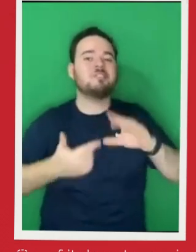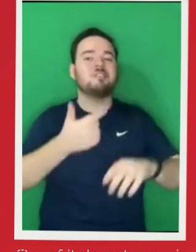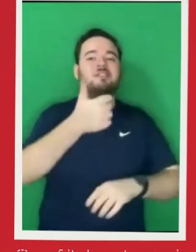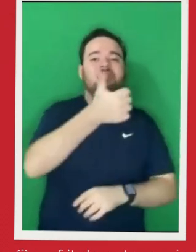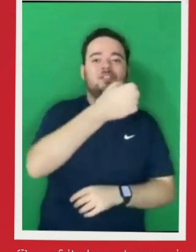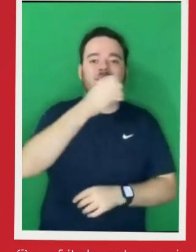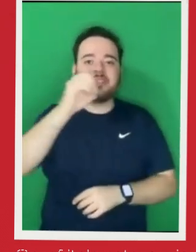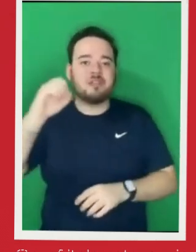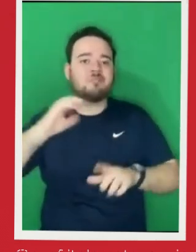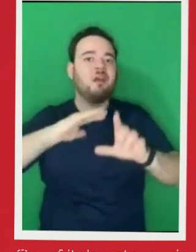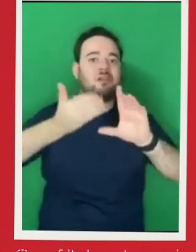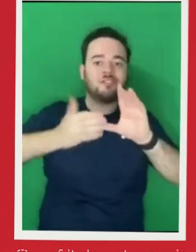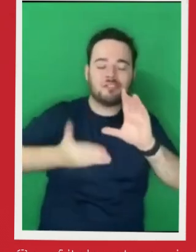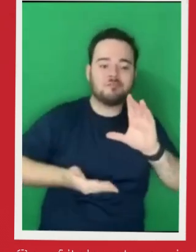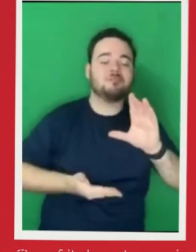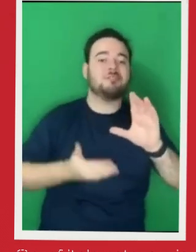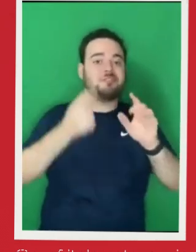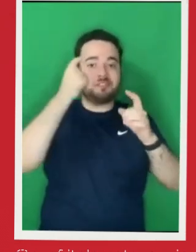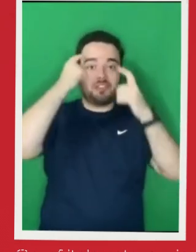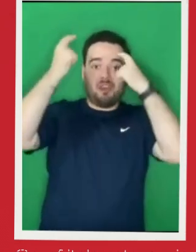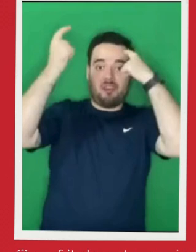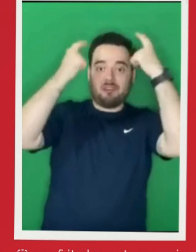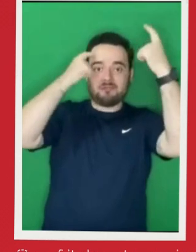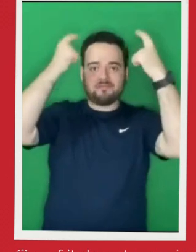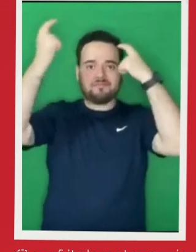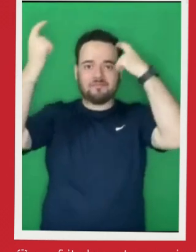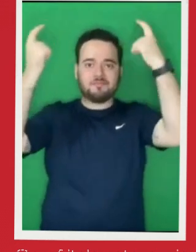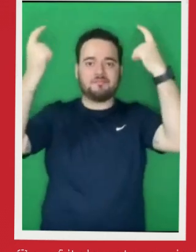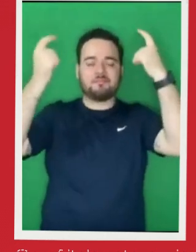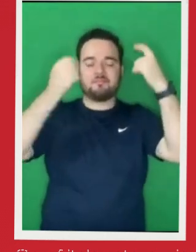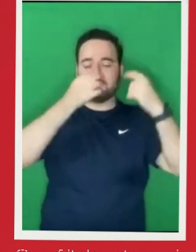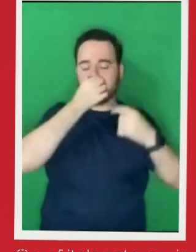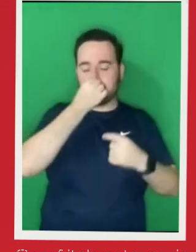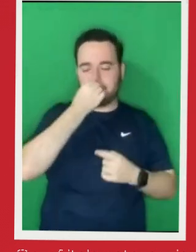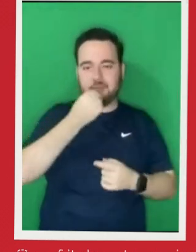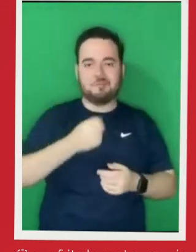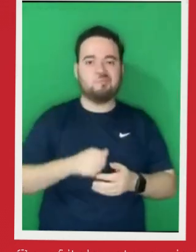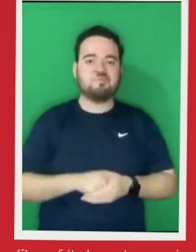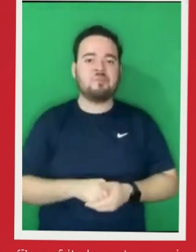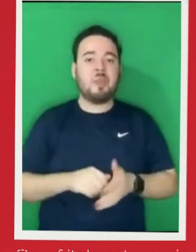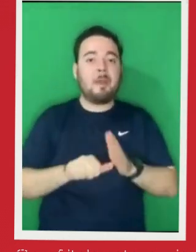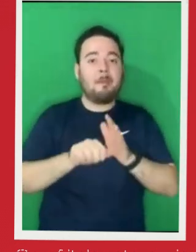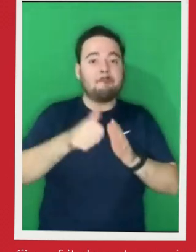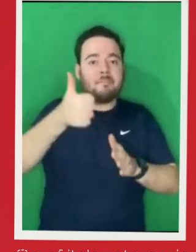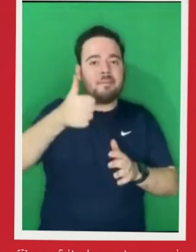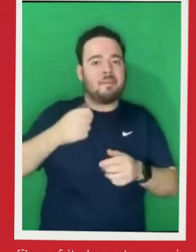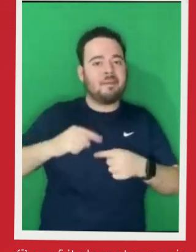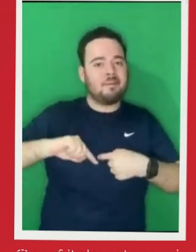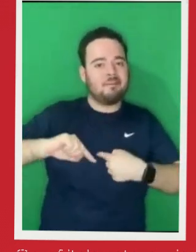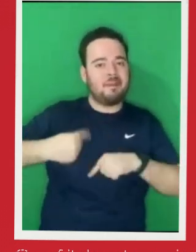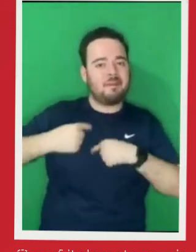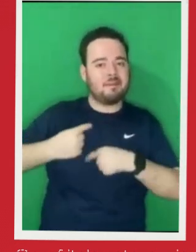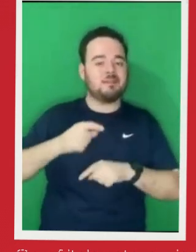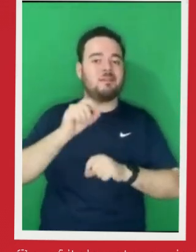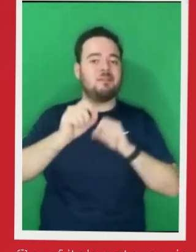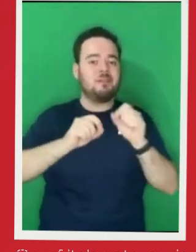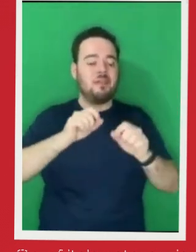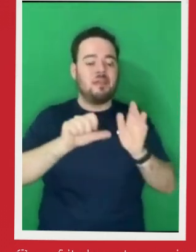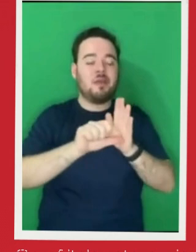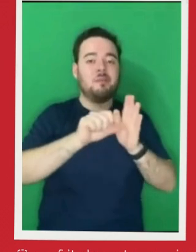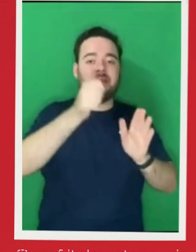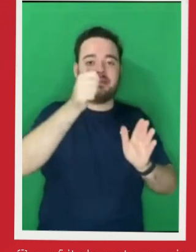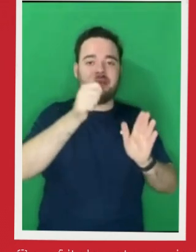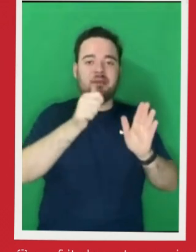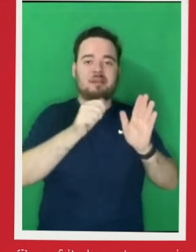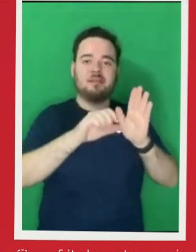50 páginas. Quando você termina o sumário expandido, a primeira tentação é ir para a primeira